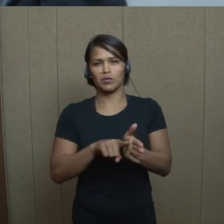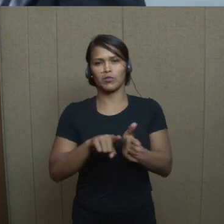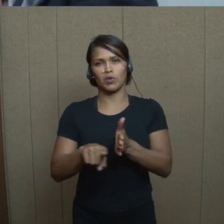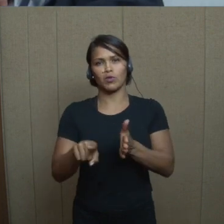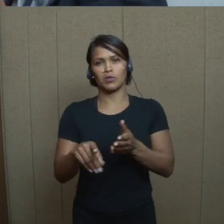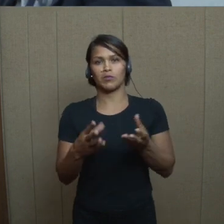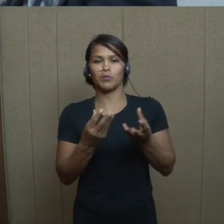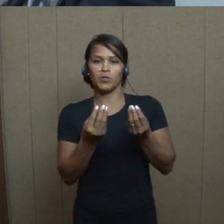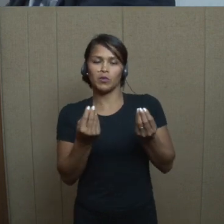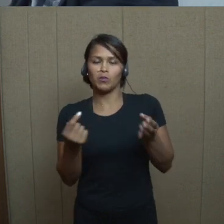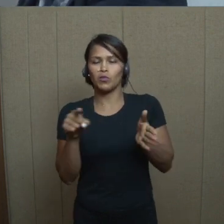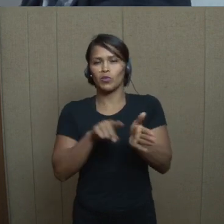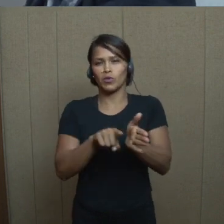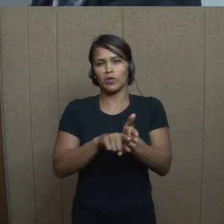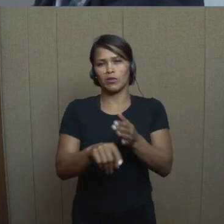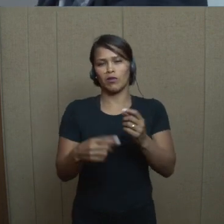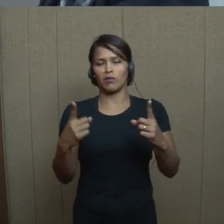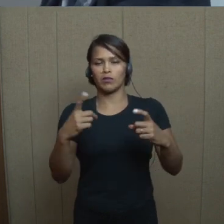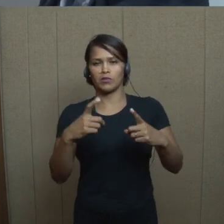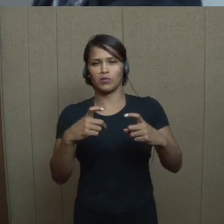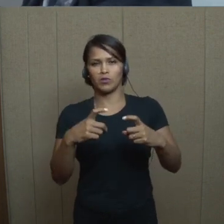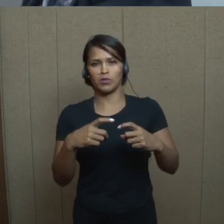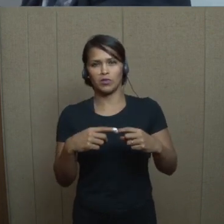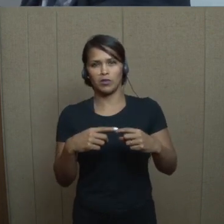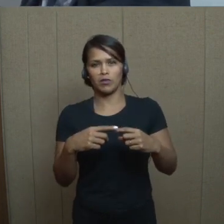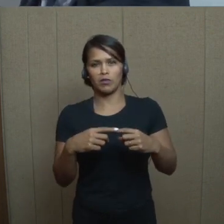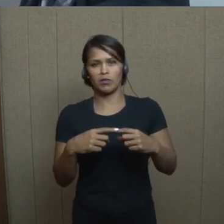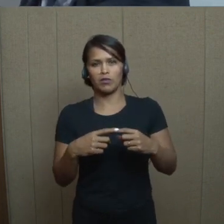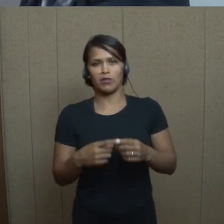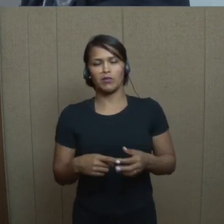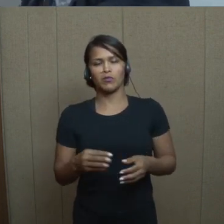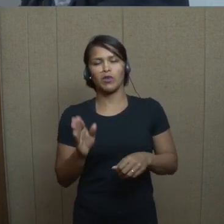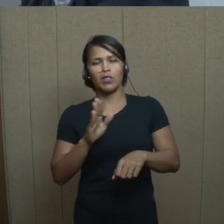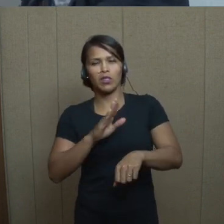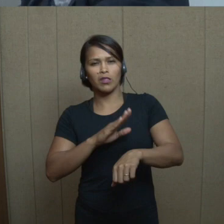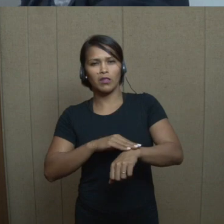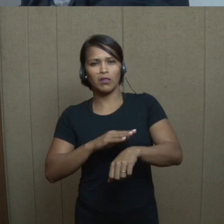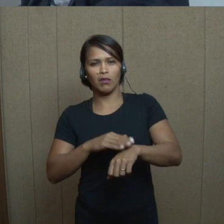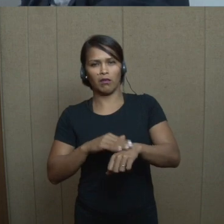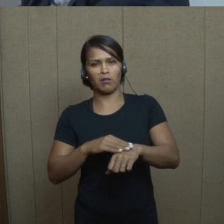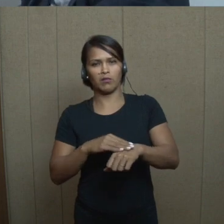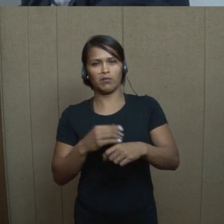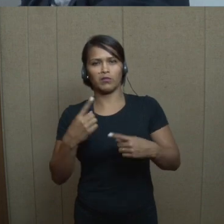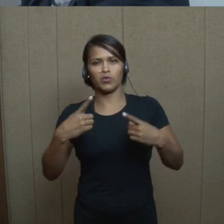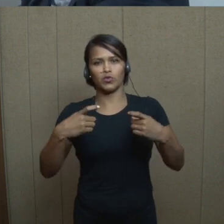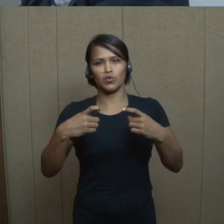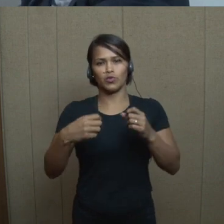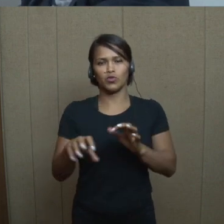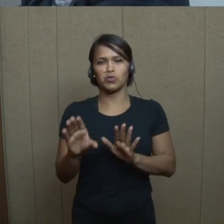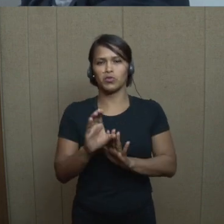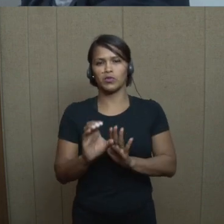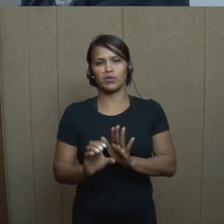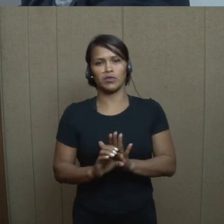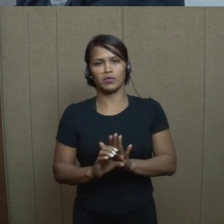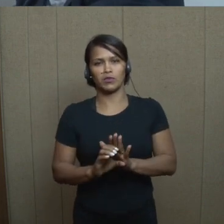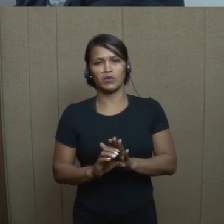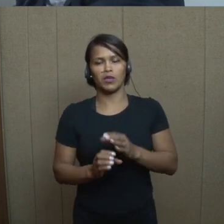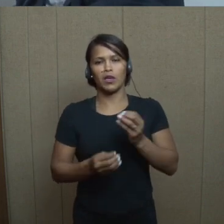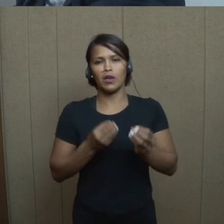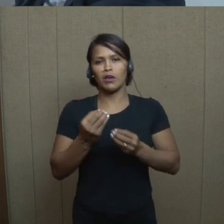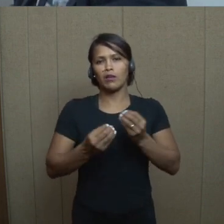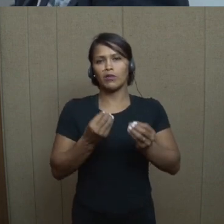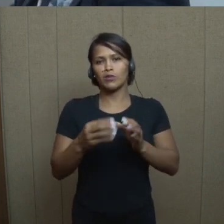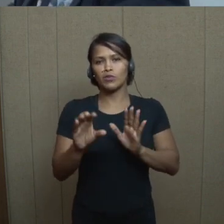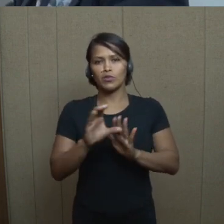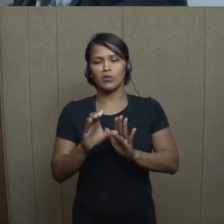discutir. Nós tomamos algum tempo para discutir conceitos, e um dos conceitos que eu acho que nos levou algum tempo